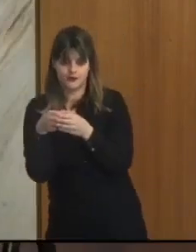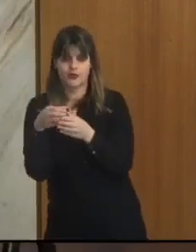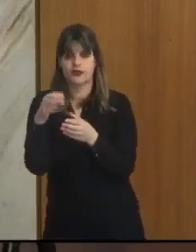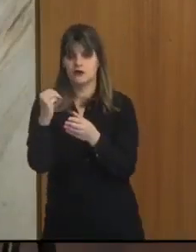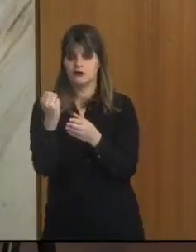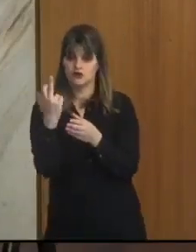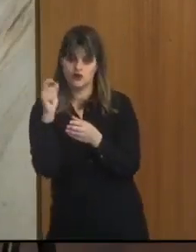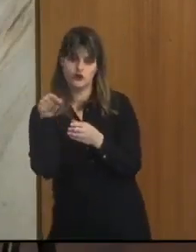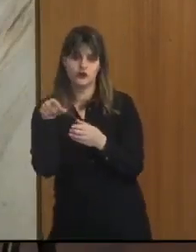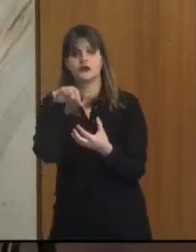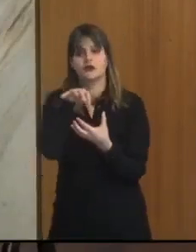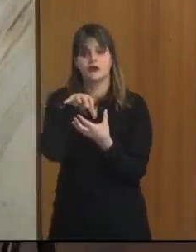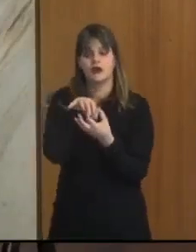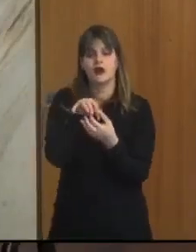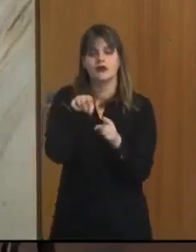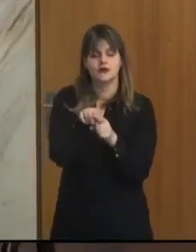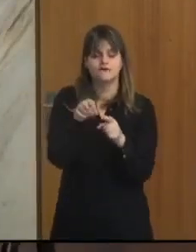da subida ao trono de Dom Manuel.